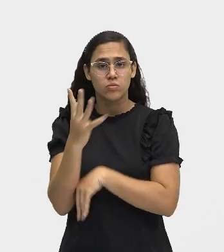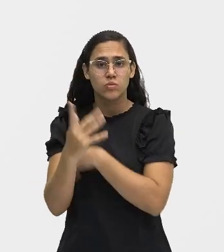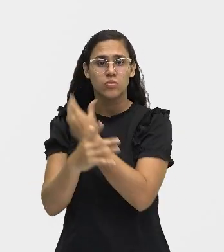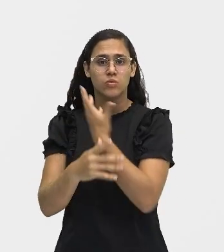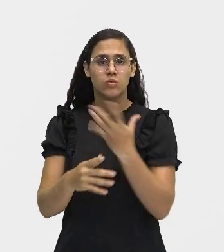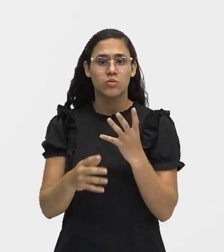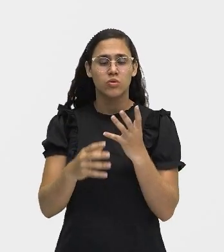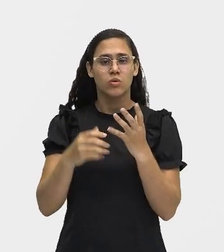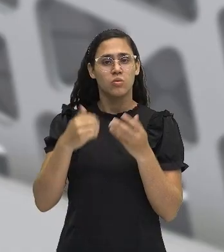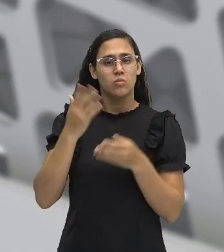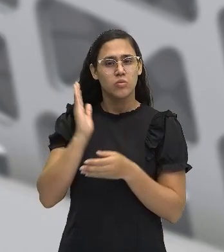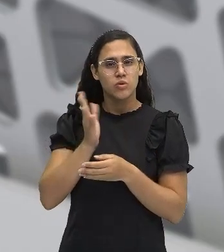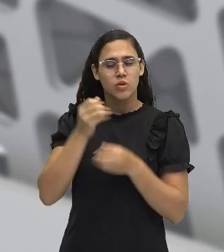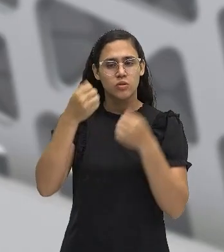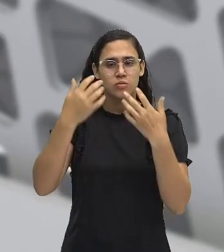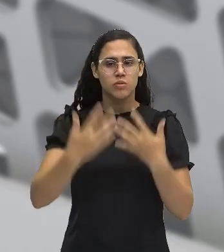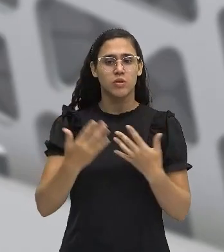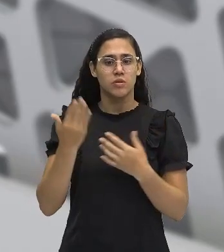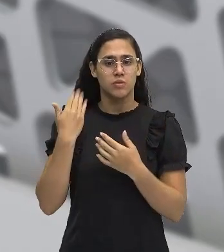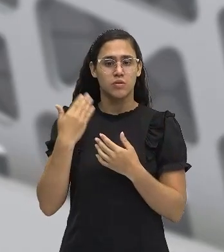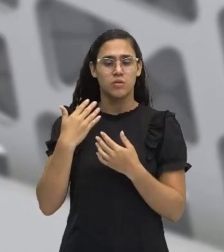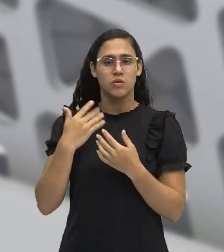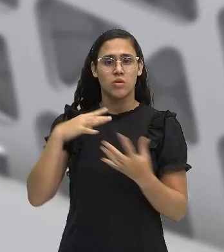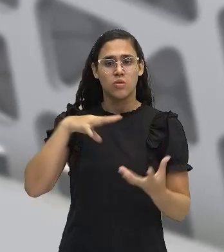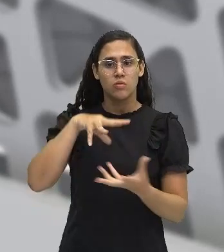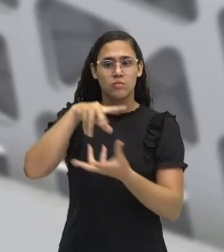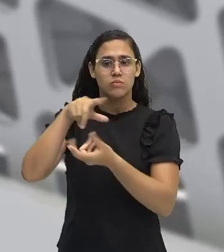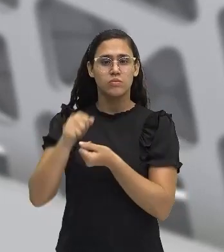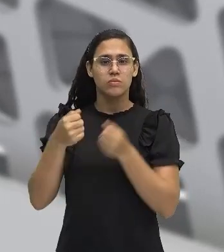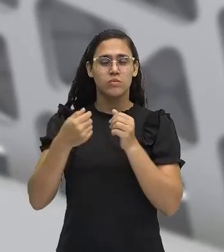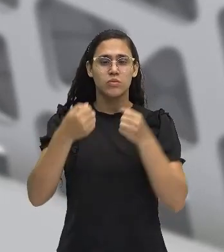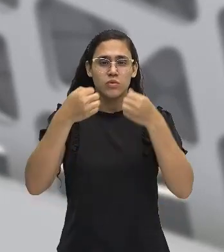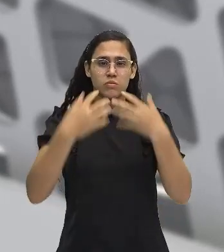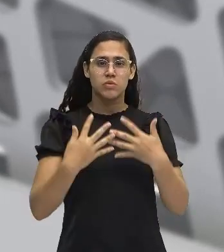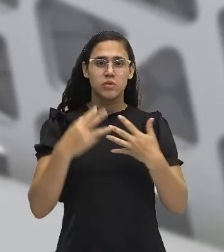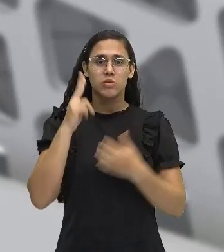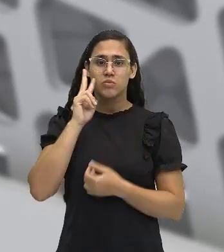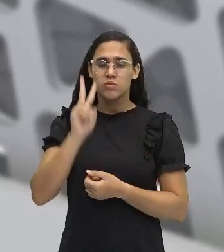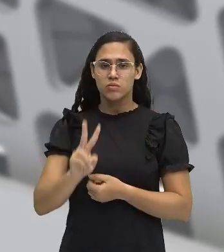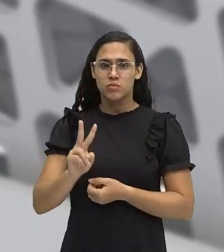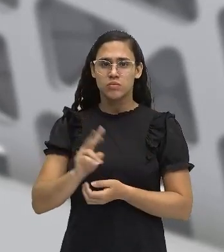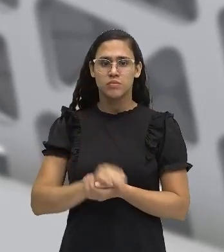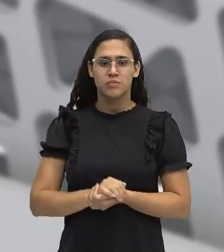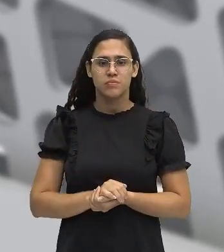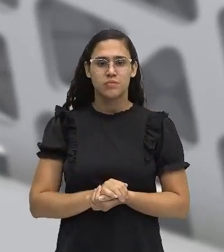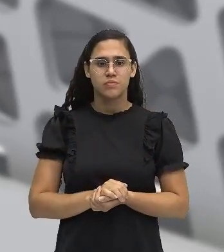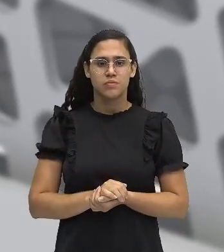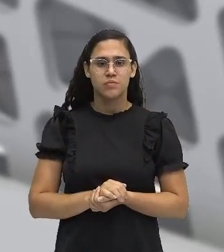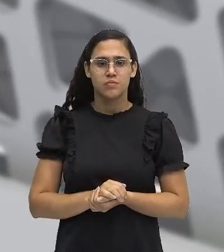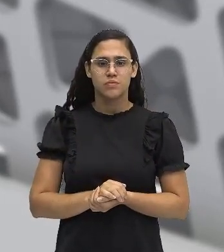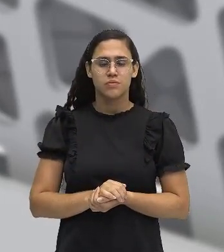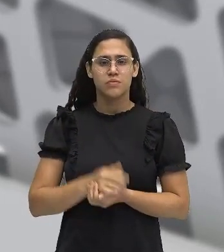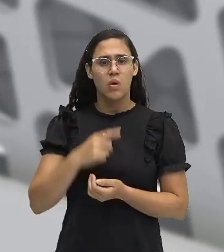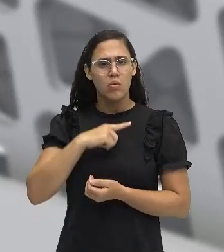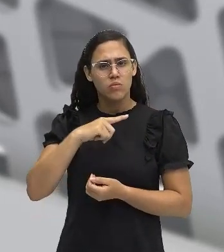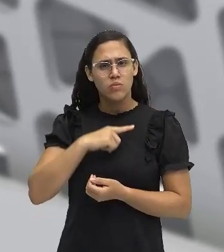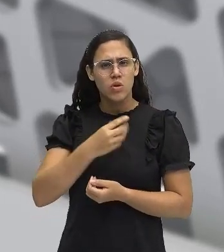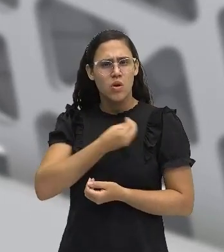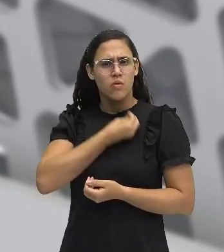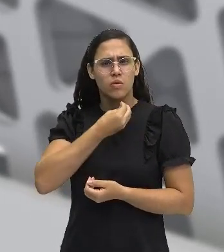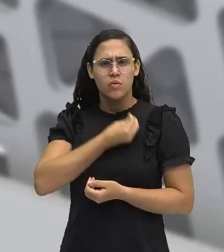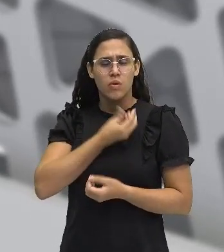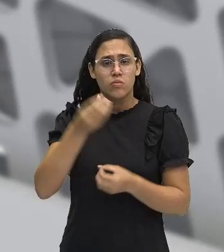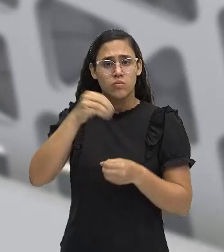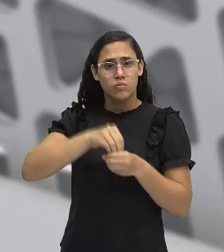Então, como eu falei para vocês, o planeta ele está nos contando uma história, nos contando ali a história de como ele foi formado, quem viveu nele.